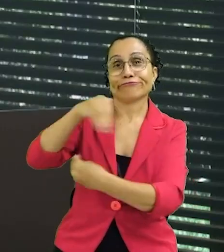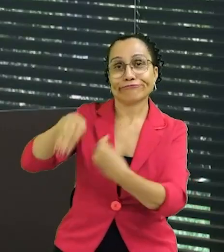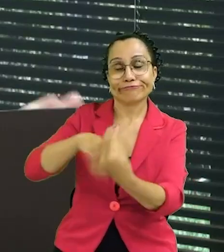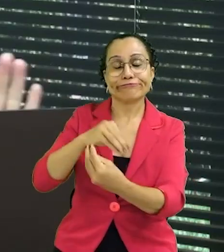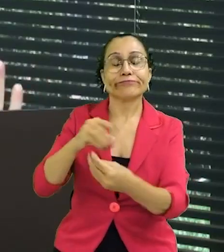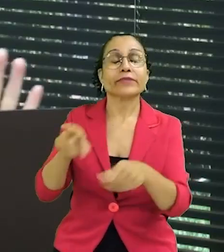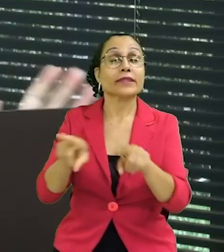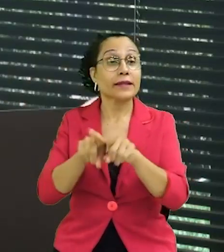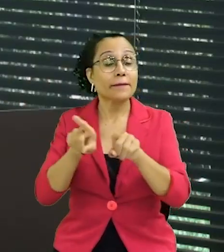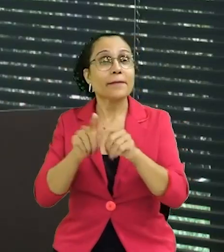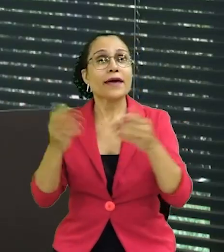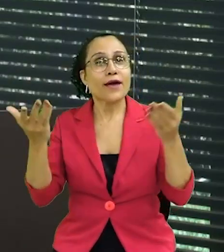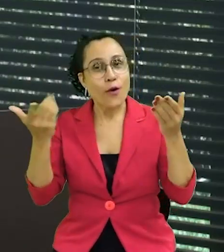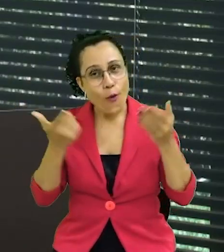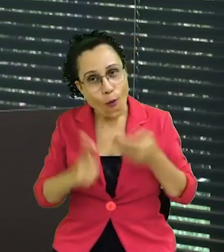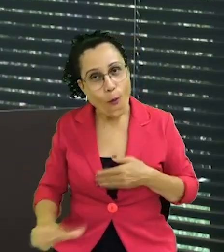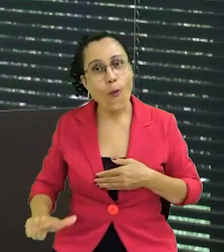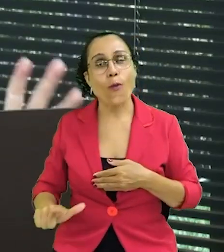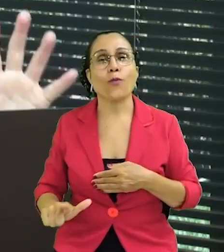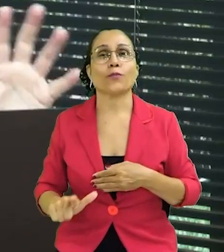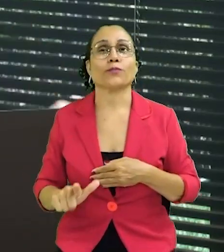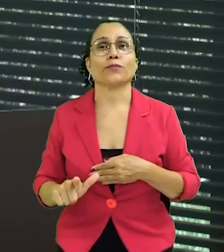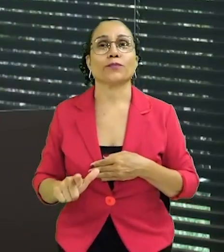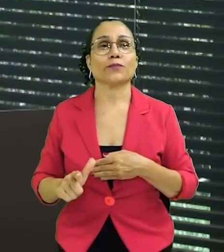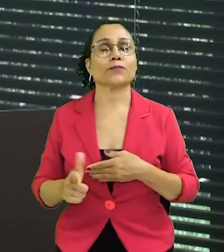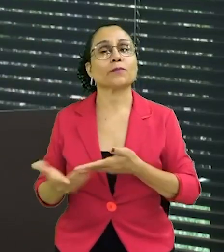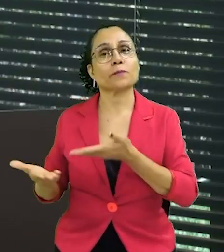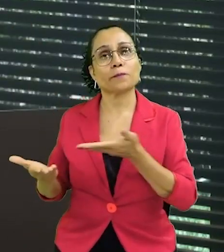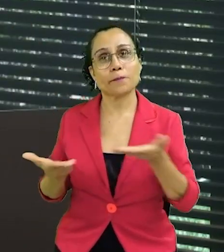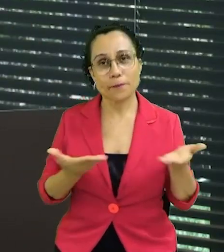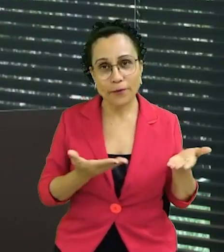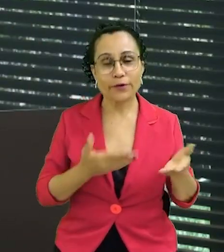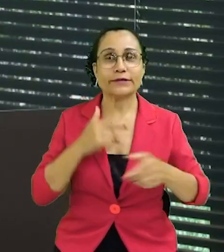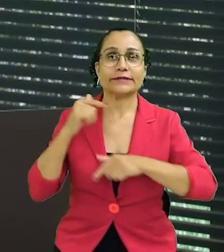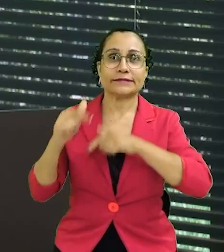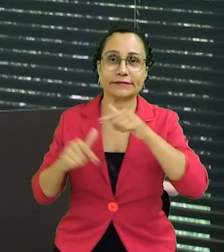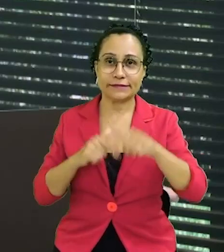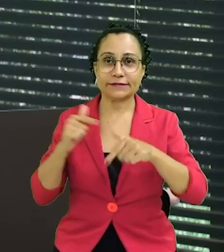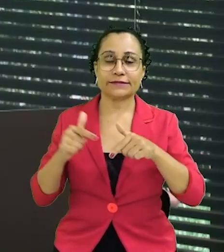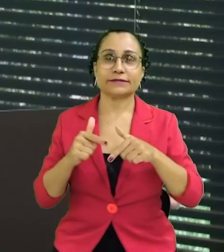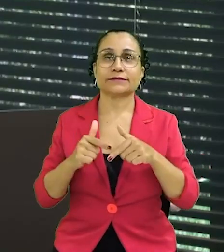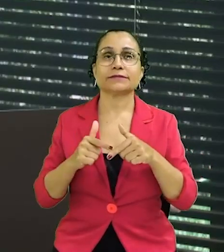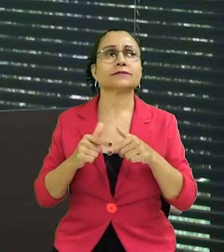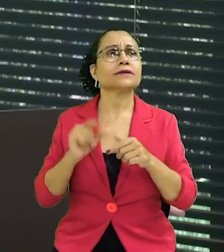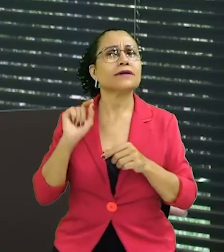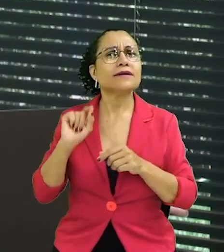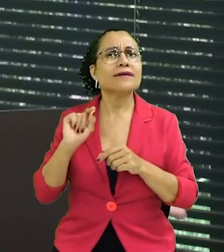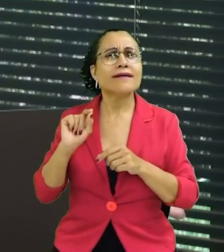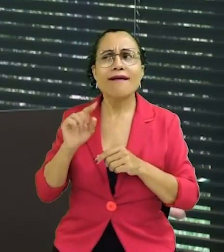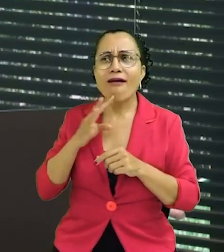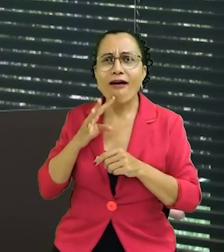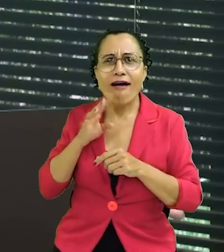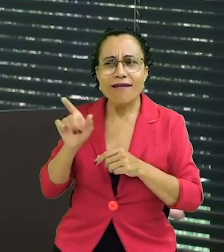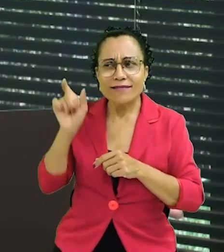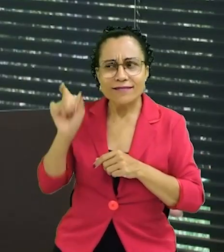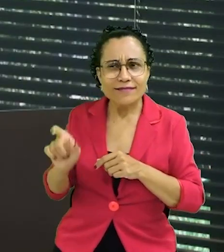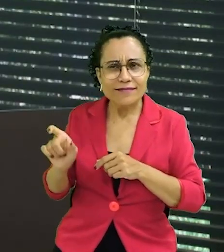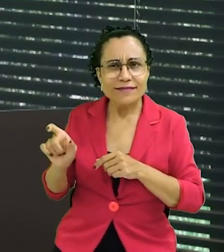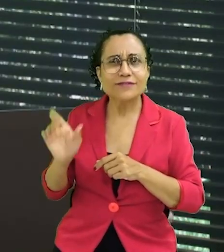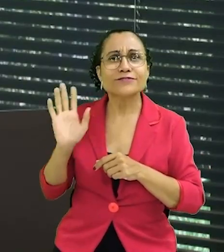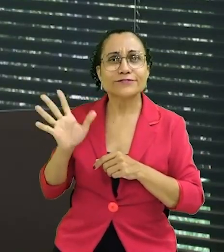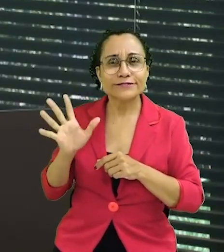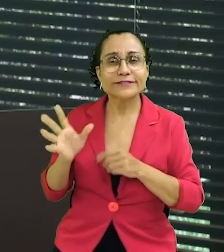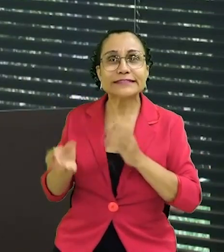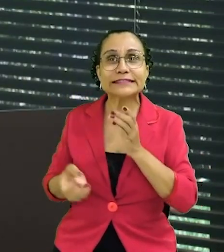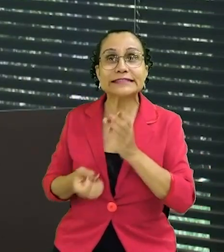E aí eu volto também novamente trazendo essa relação ambiente e trabalho. Quem às vezes já não conheceu alguém que